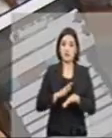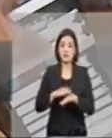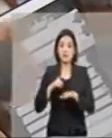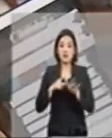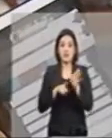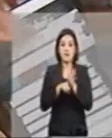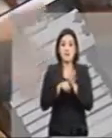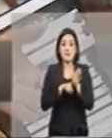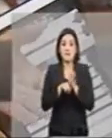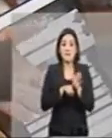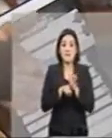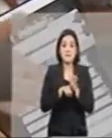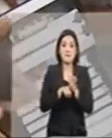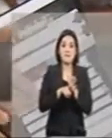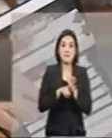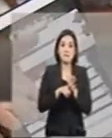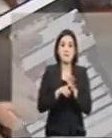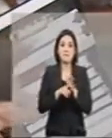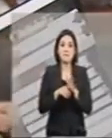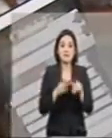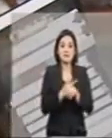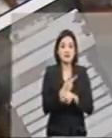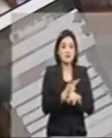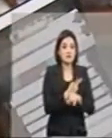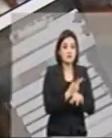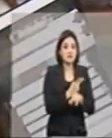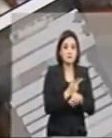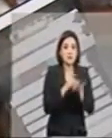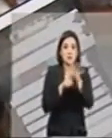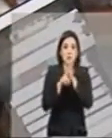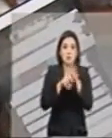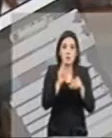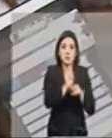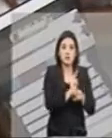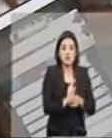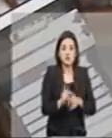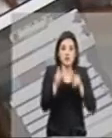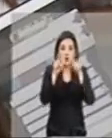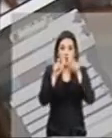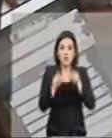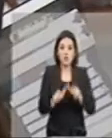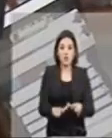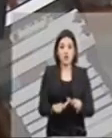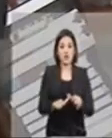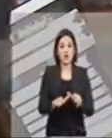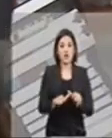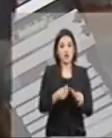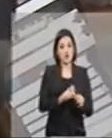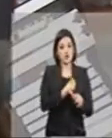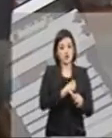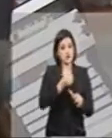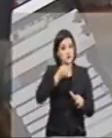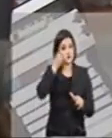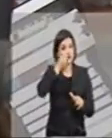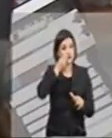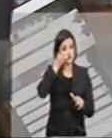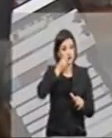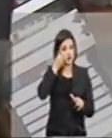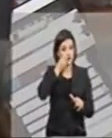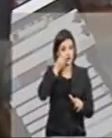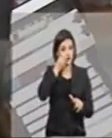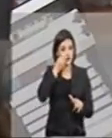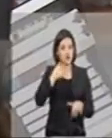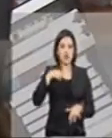Aurélio. Em locais ocupados por senadores. E lembro-me que uma vez pediram a